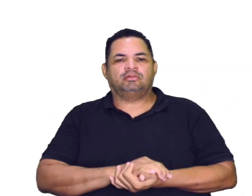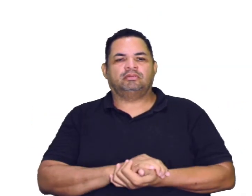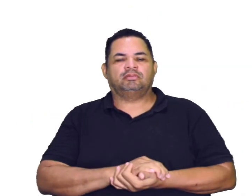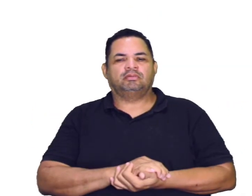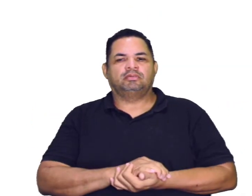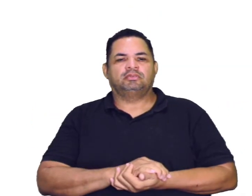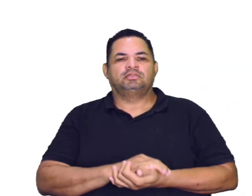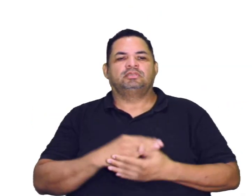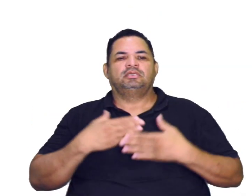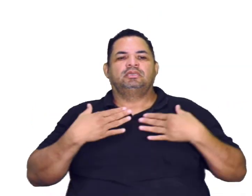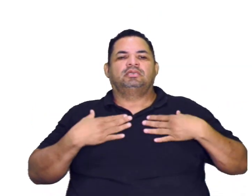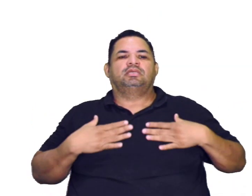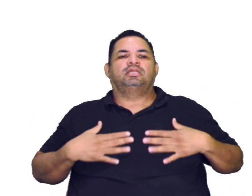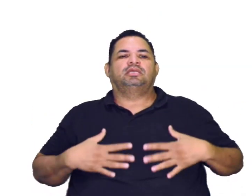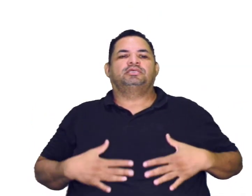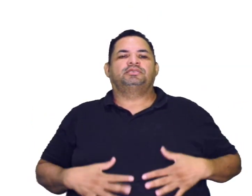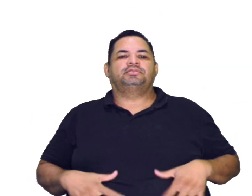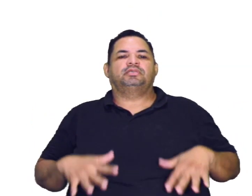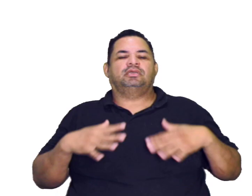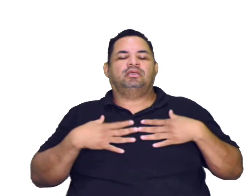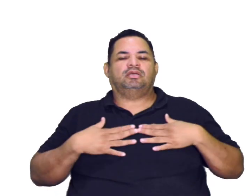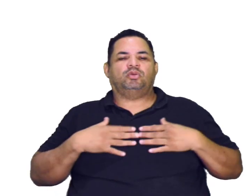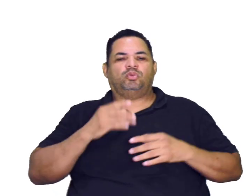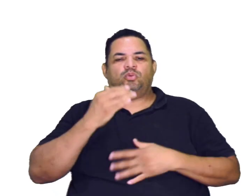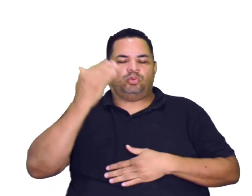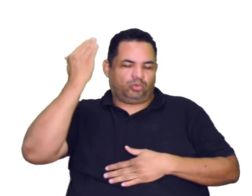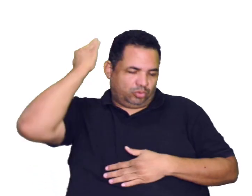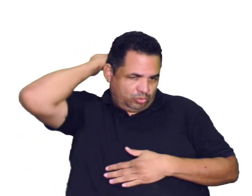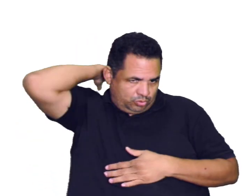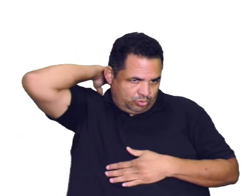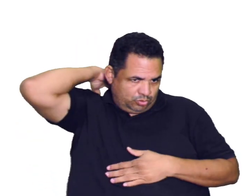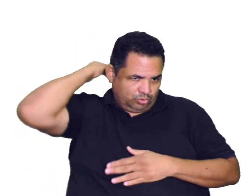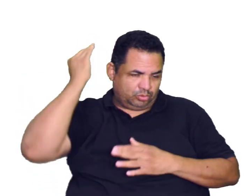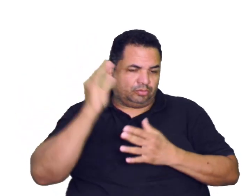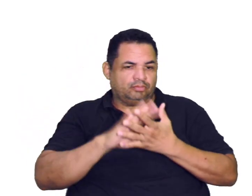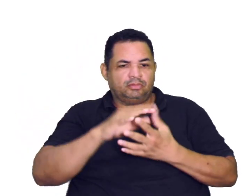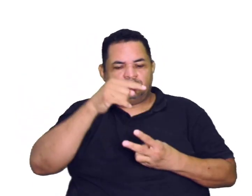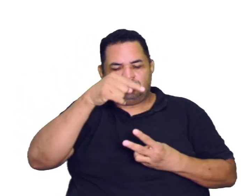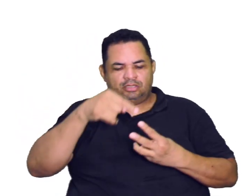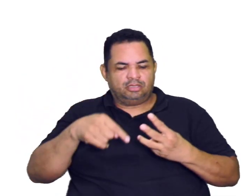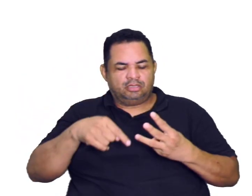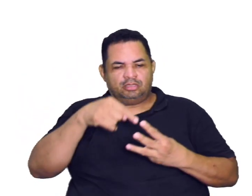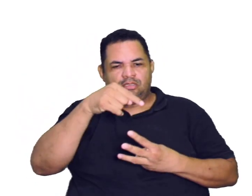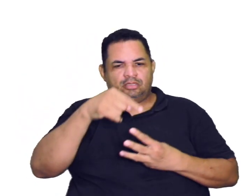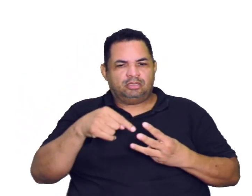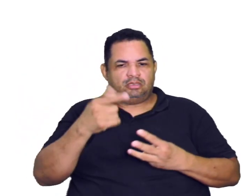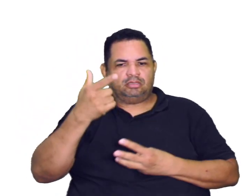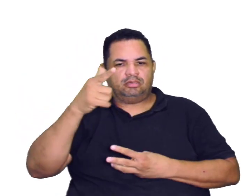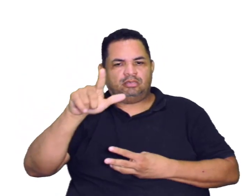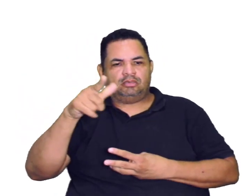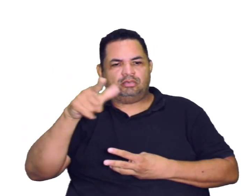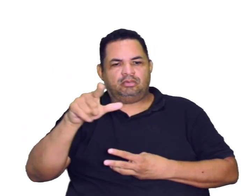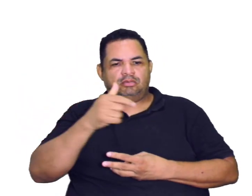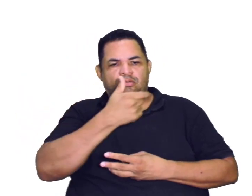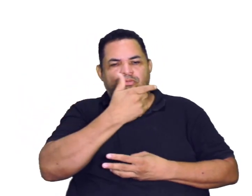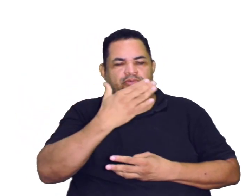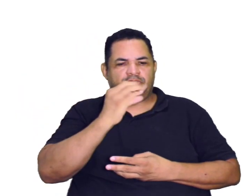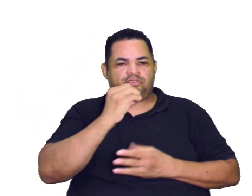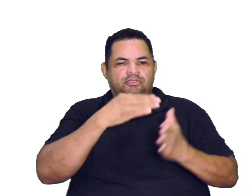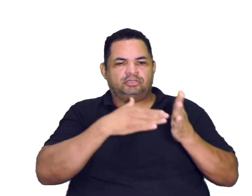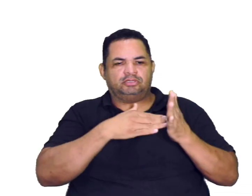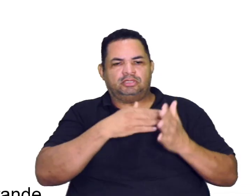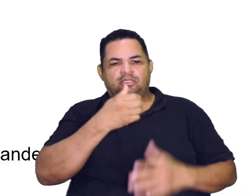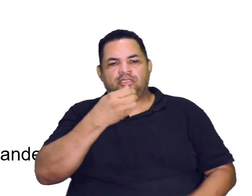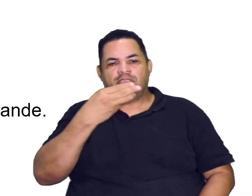fazer? Vamos relaxar a nossa coluna. E aí vocês vão fazer uma série de 3 repetições, tá? De 20 a